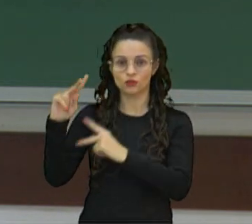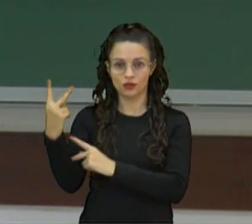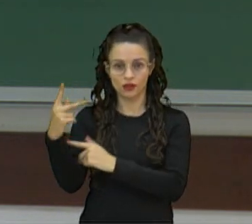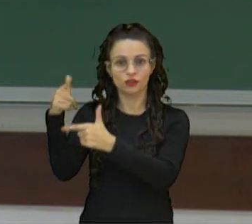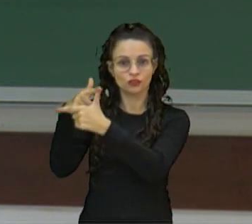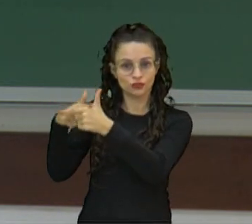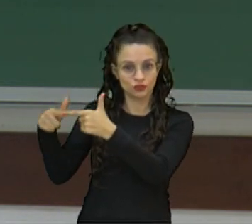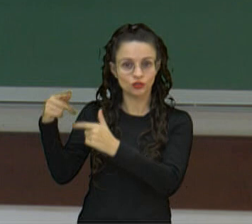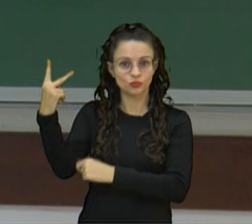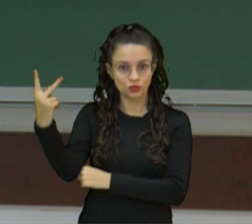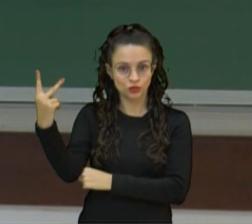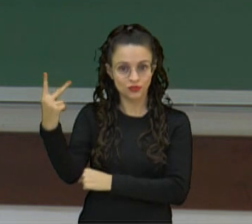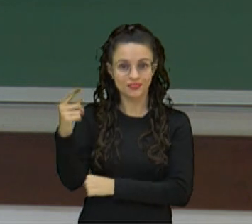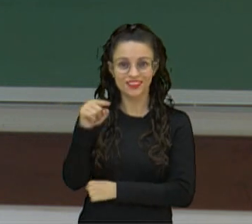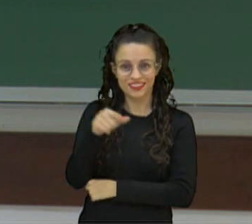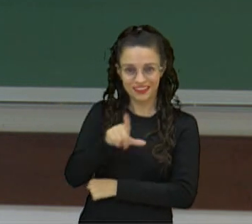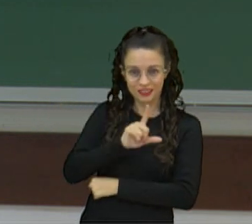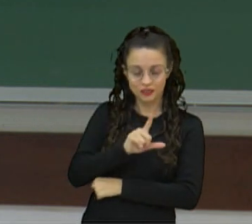2. Era menos